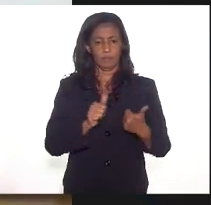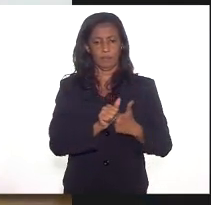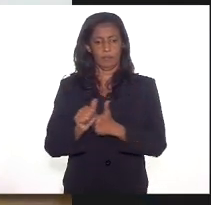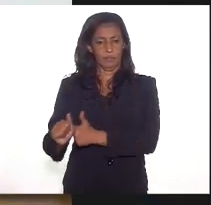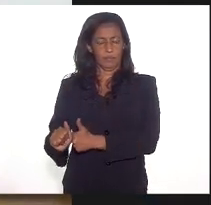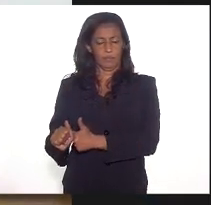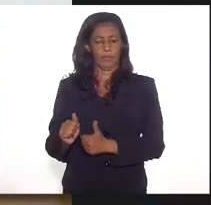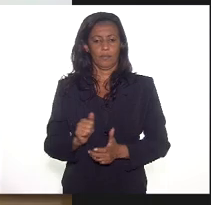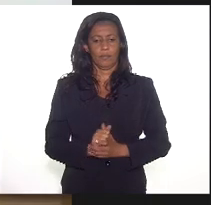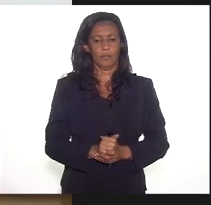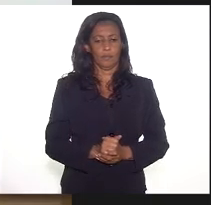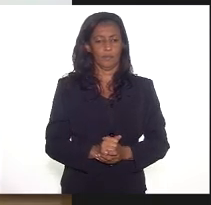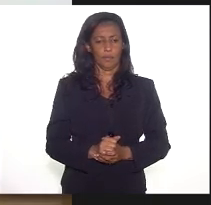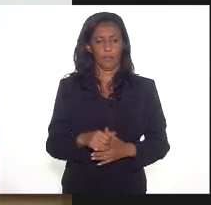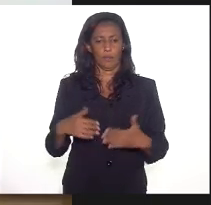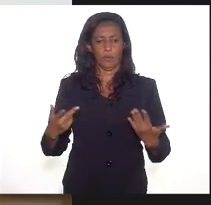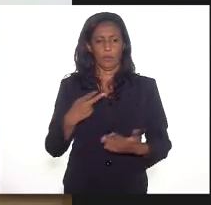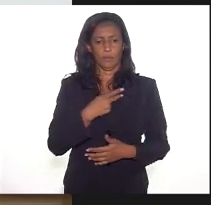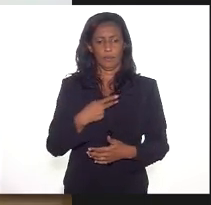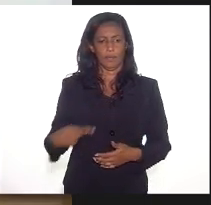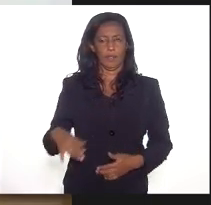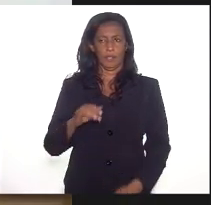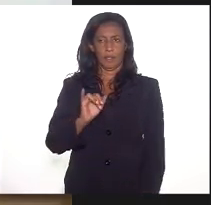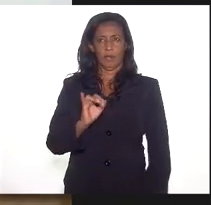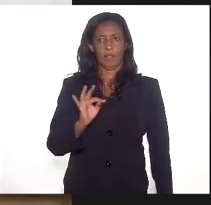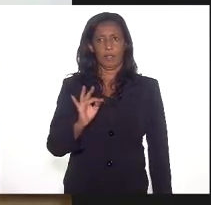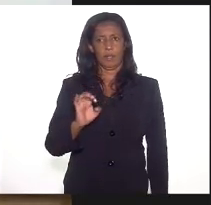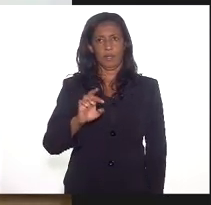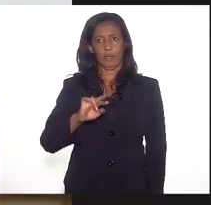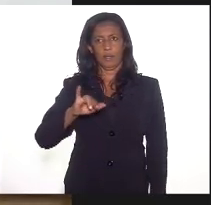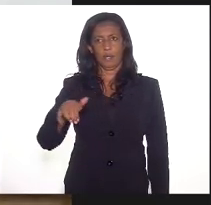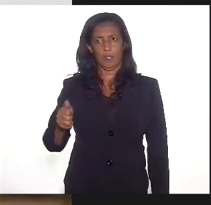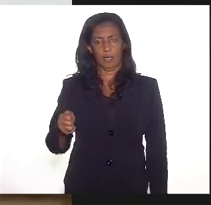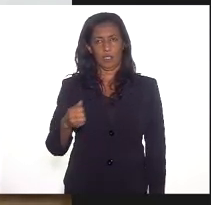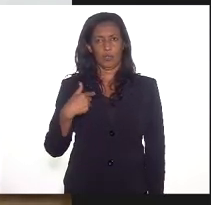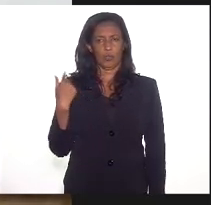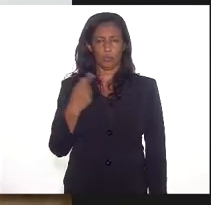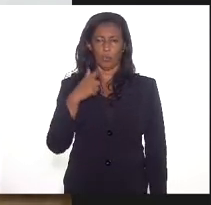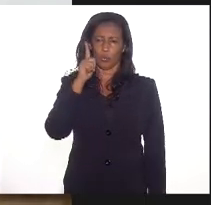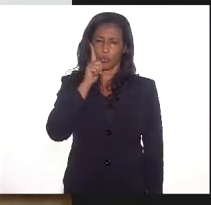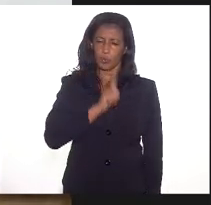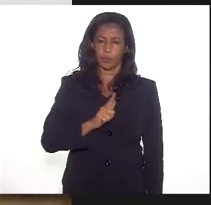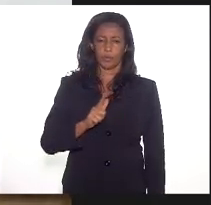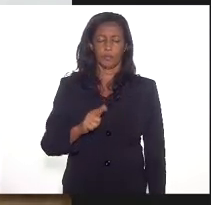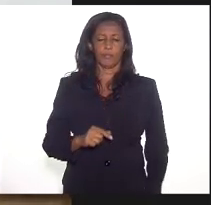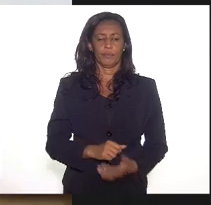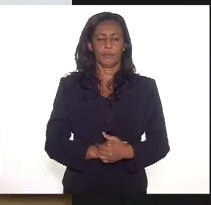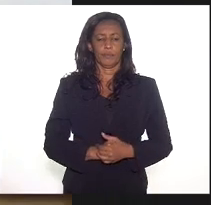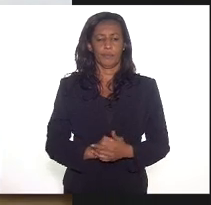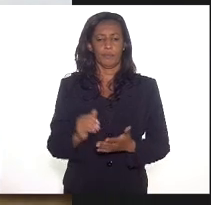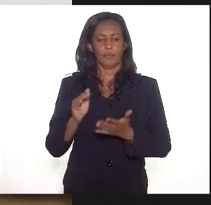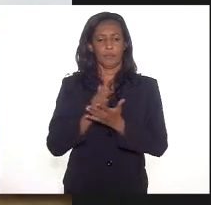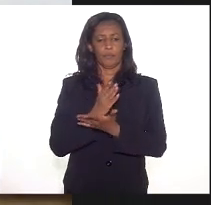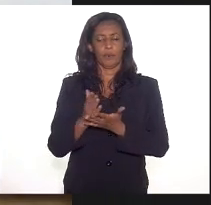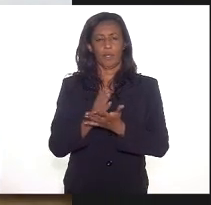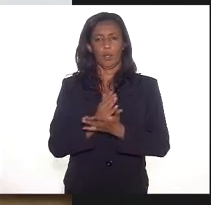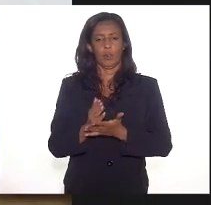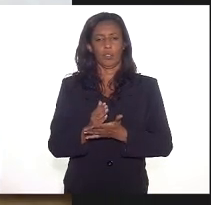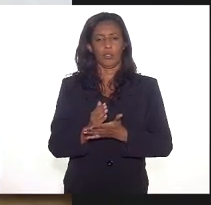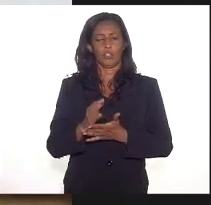do ITERG, quando a presidente do ITERG era Mayumi, que nós conseguimos, a duras penas, realizar algumas